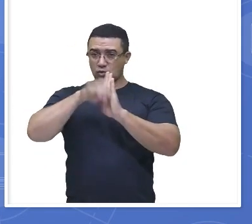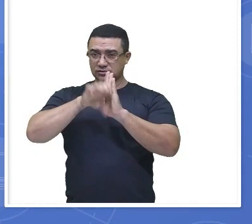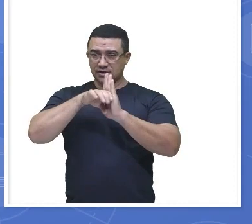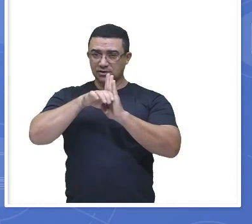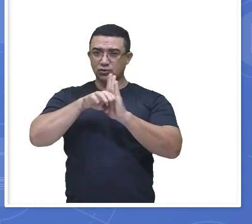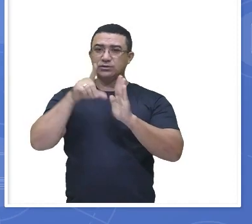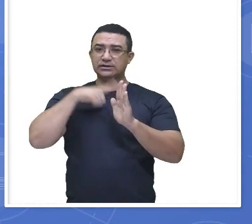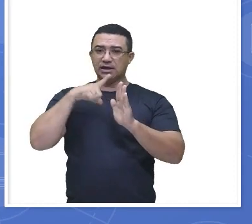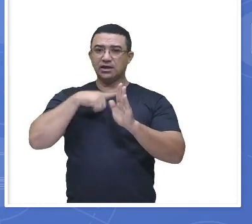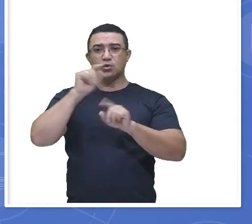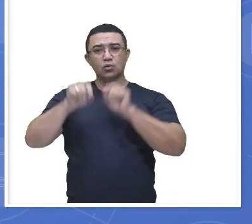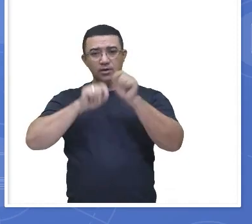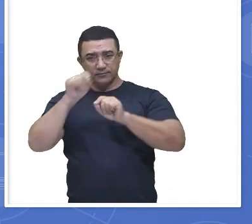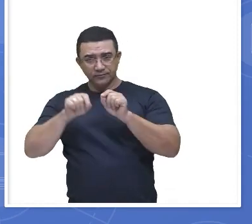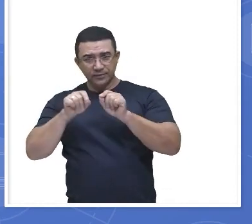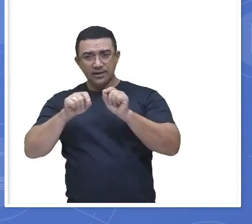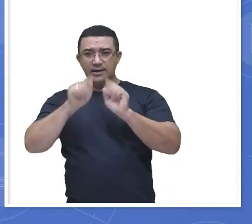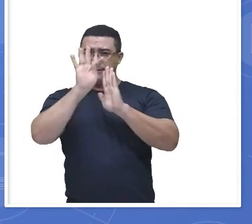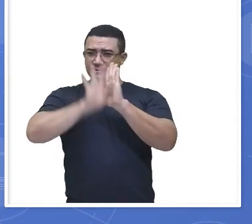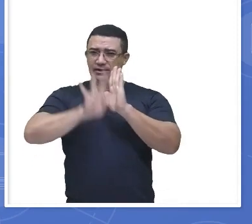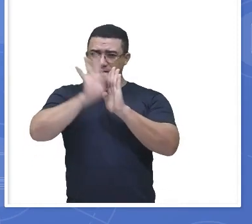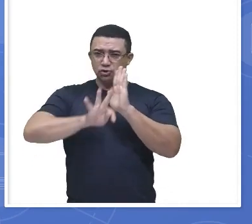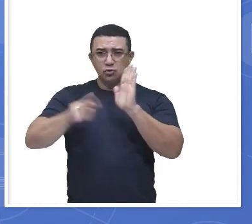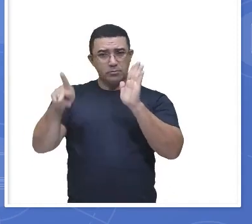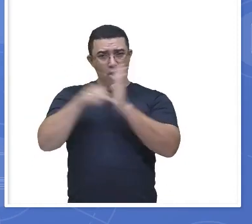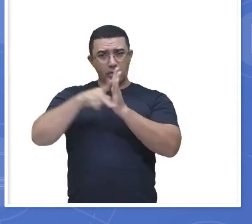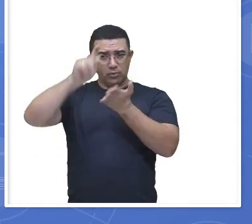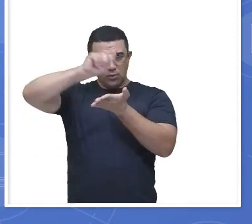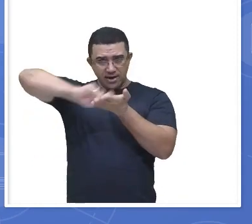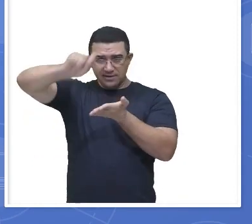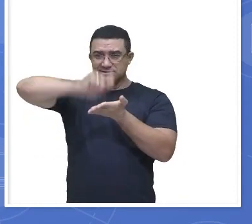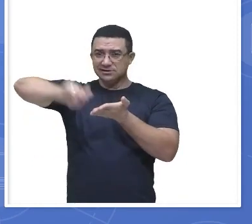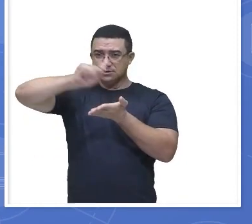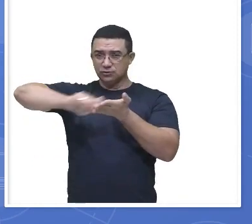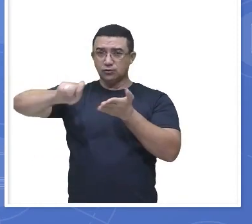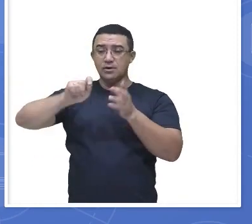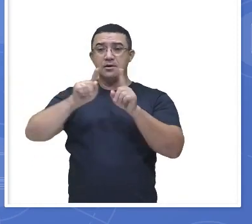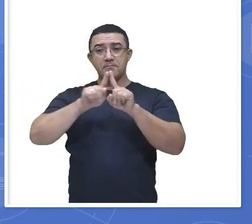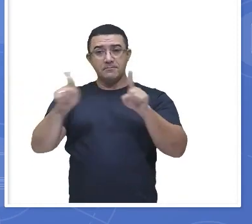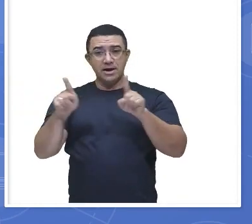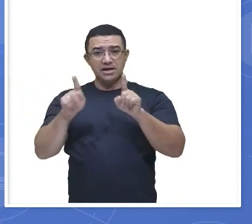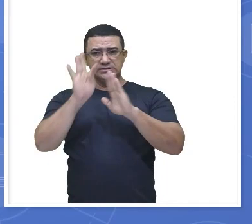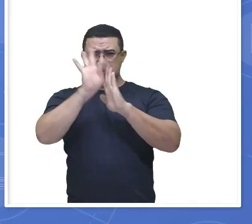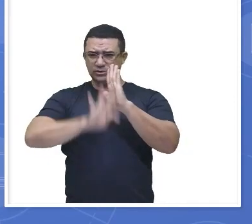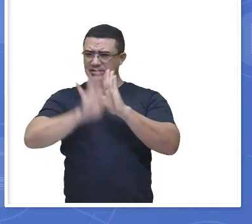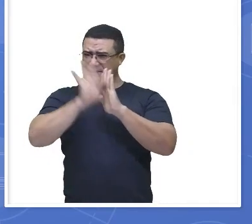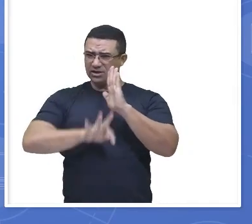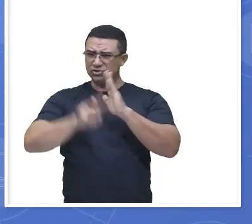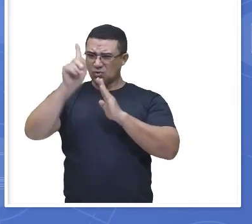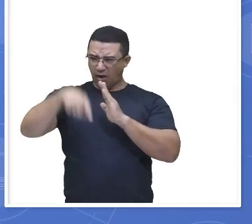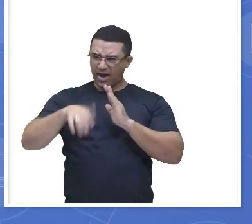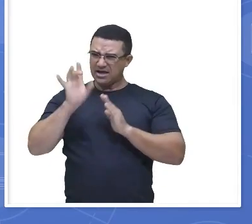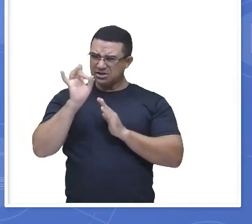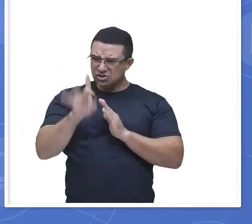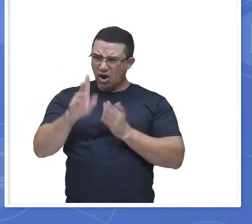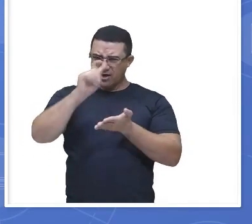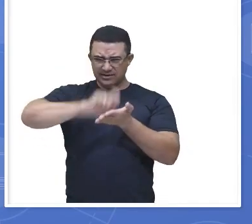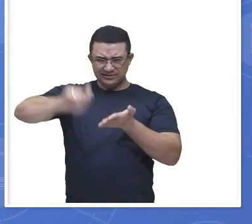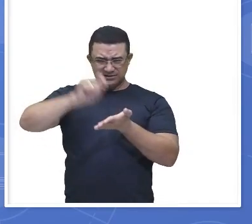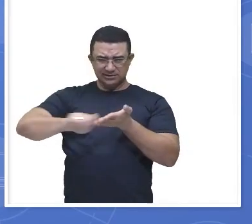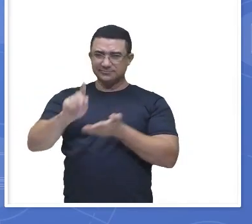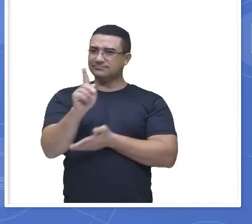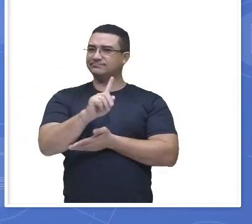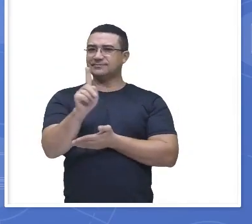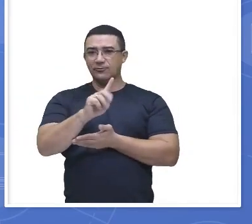gente tem a questão do texto escrito. Entretanto, os textos não se restringem àquilo que está escrito.